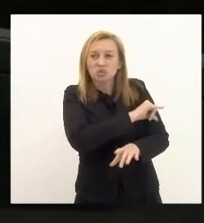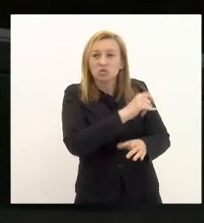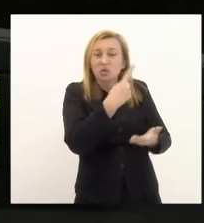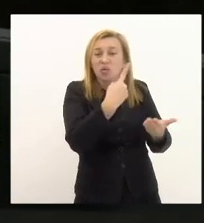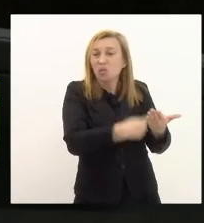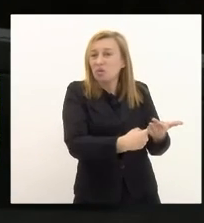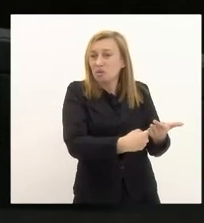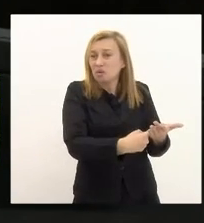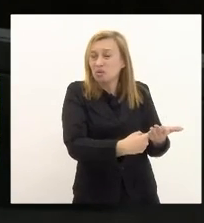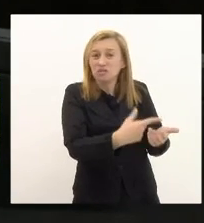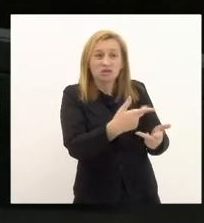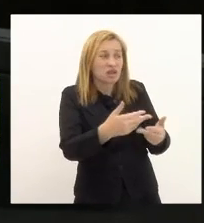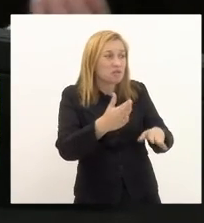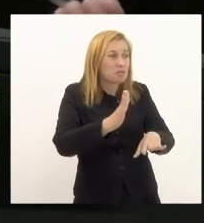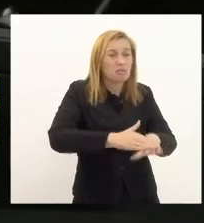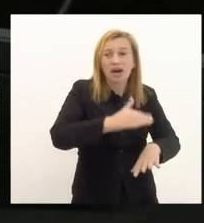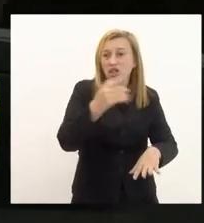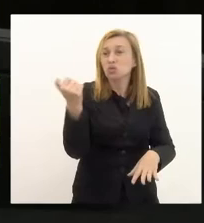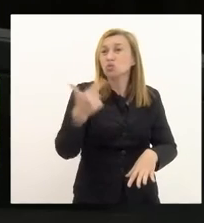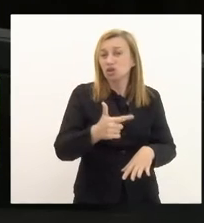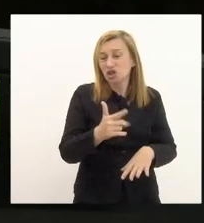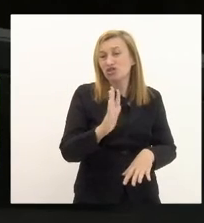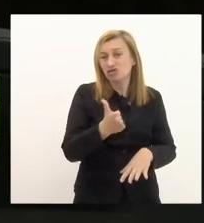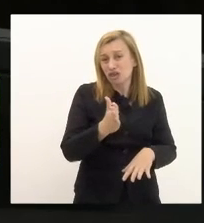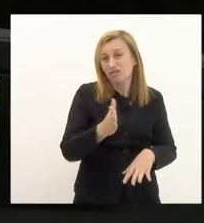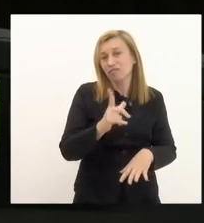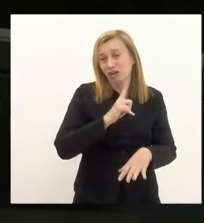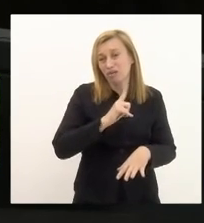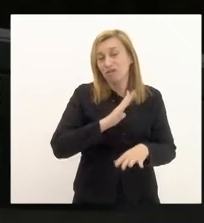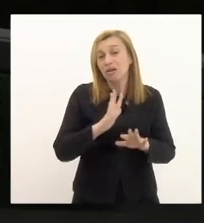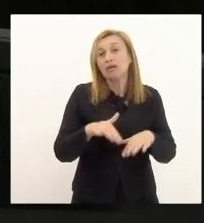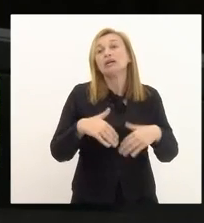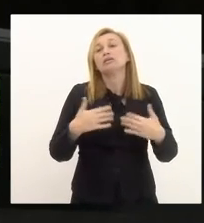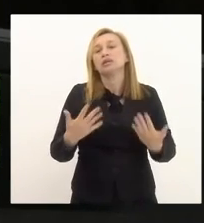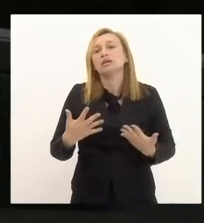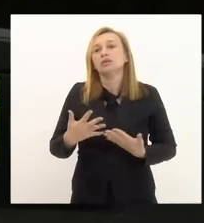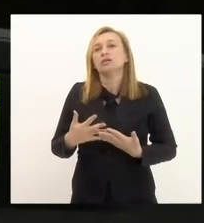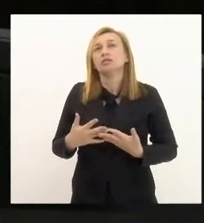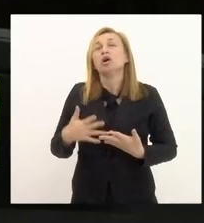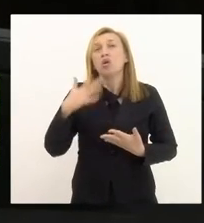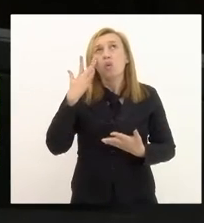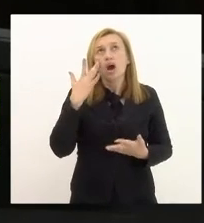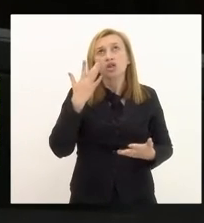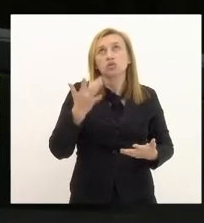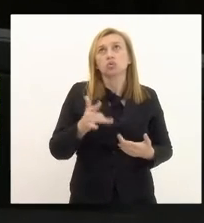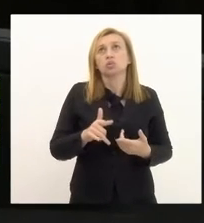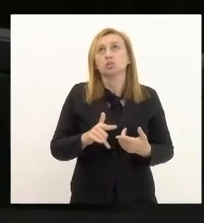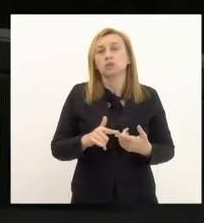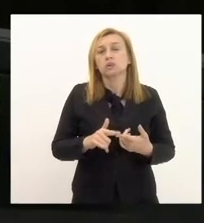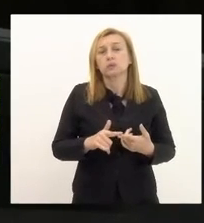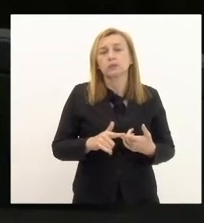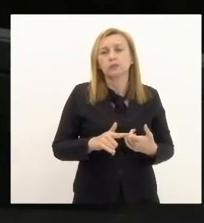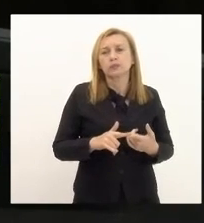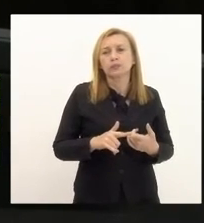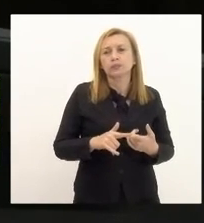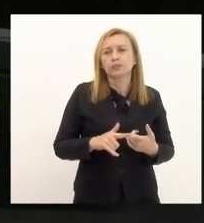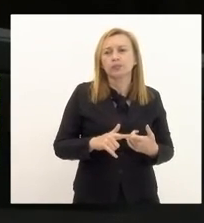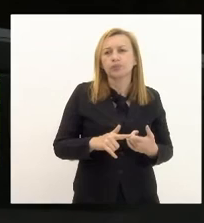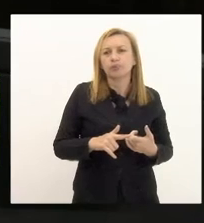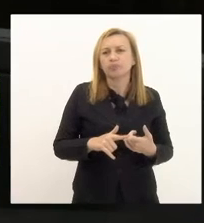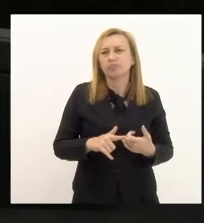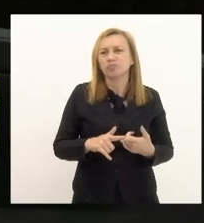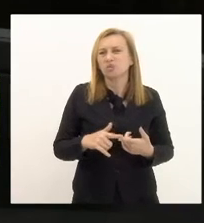compromisso que vão além daqueles que já estão estabelecidos eu acho que quer dizer lá